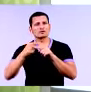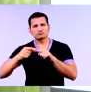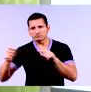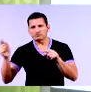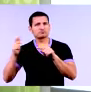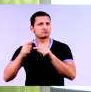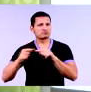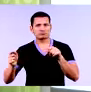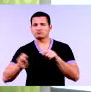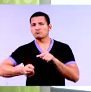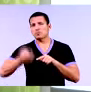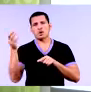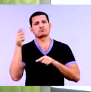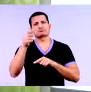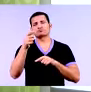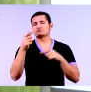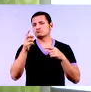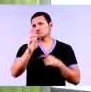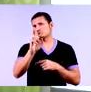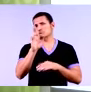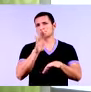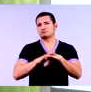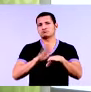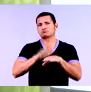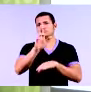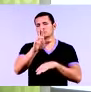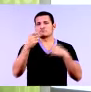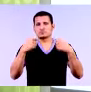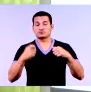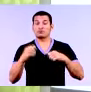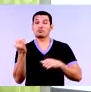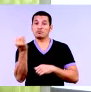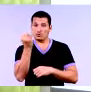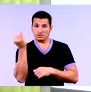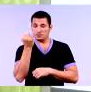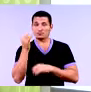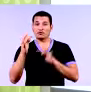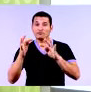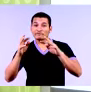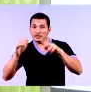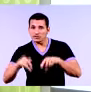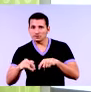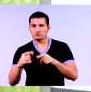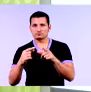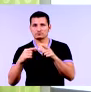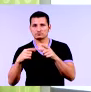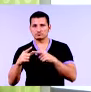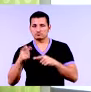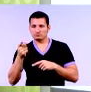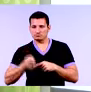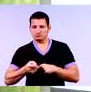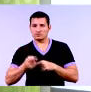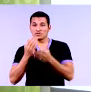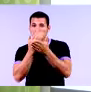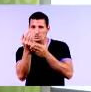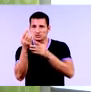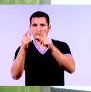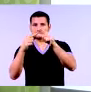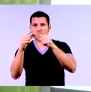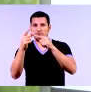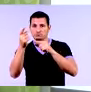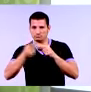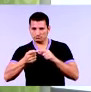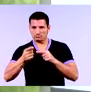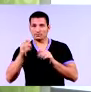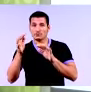que precisa. O importante é que finalize com asterisco barra. Ele serve para grandes comentários de